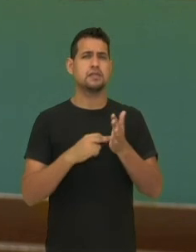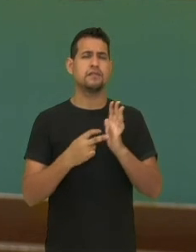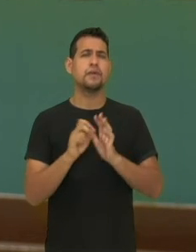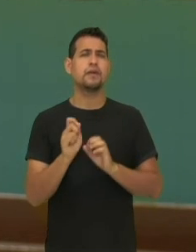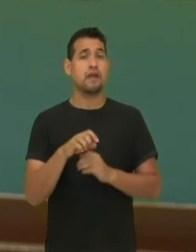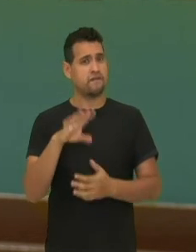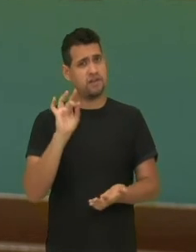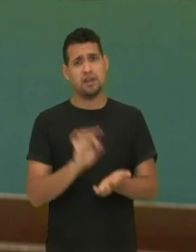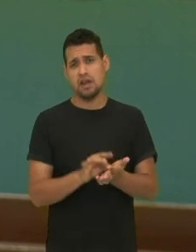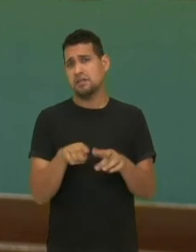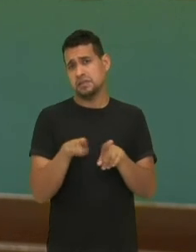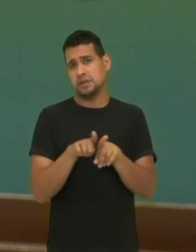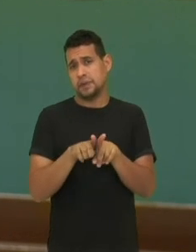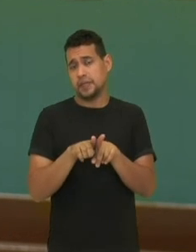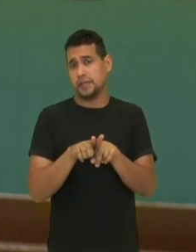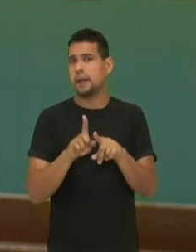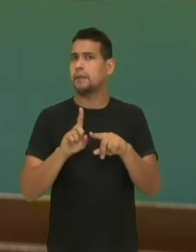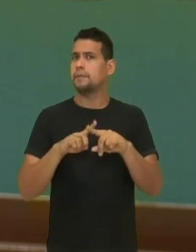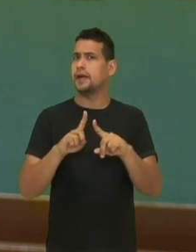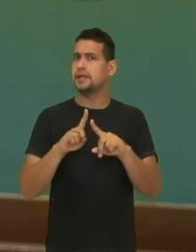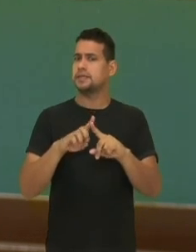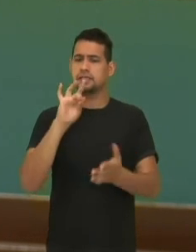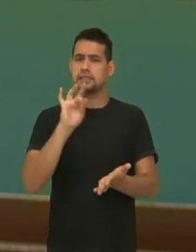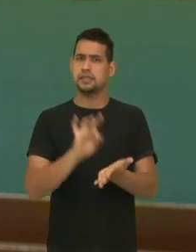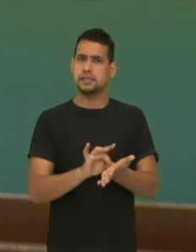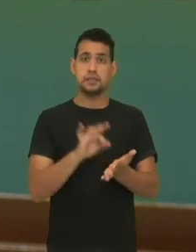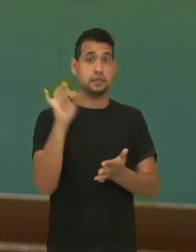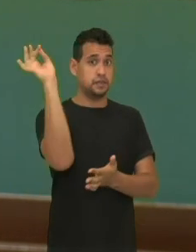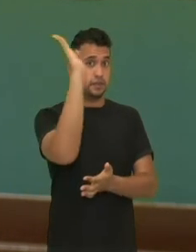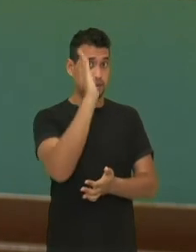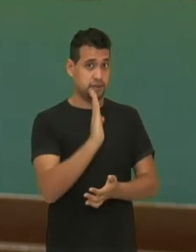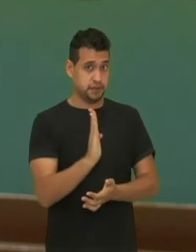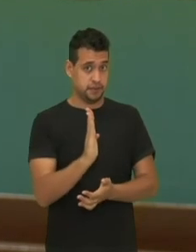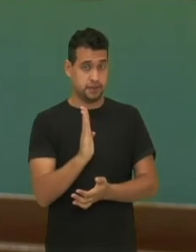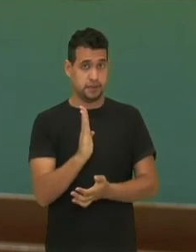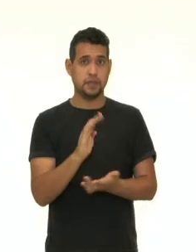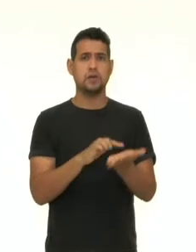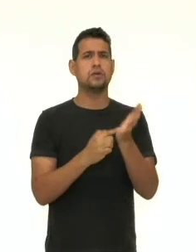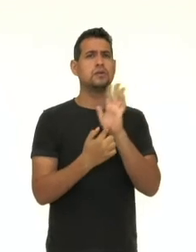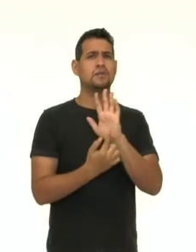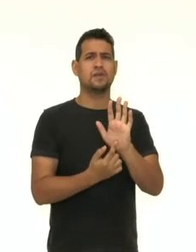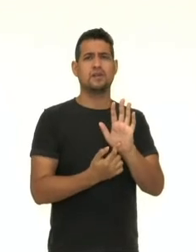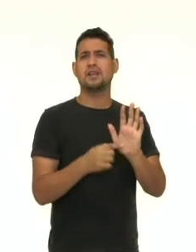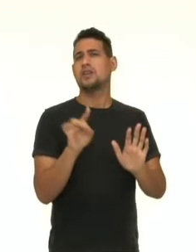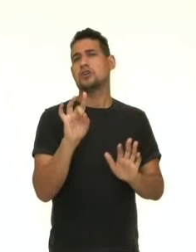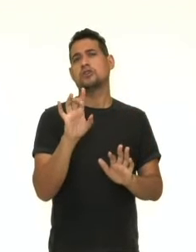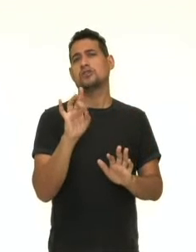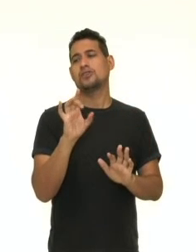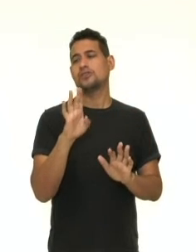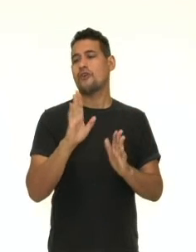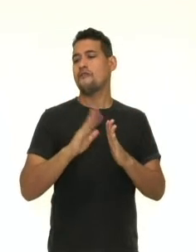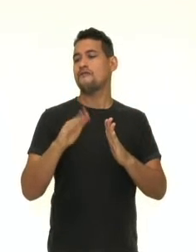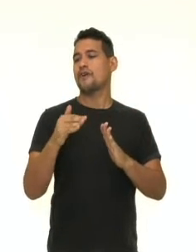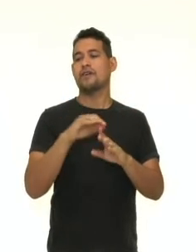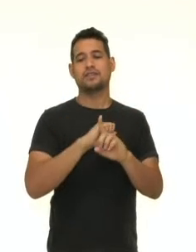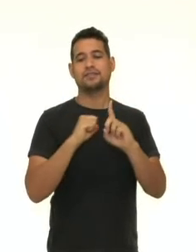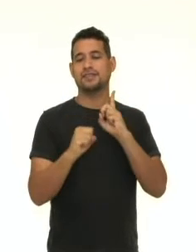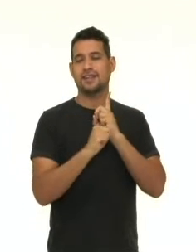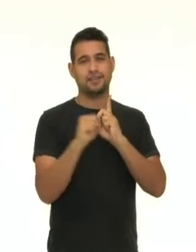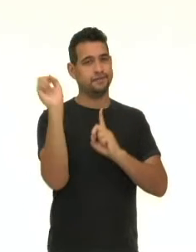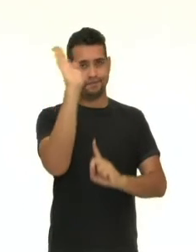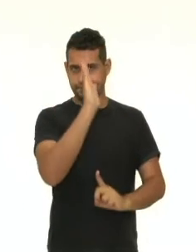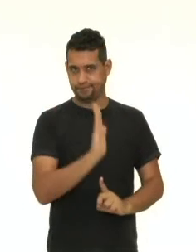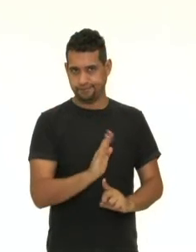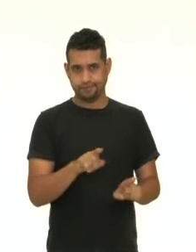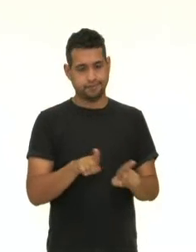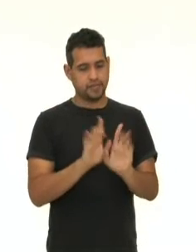mesma realidade. Então o realismo brasileiro retratou não só a parte externa da sociedade brasileira,